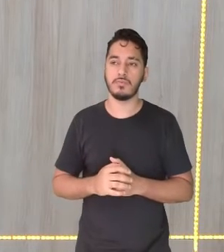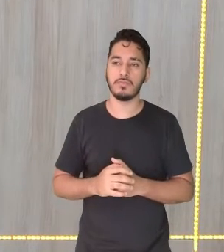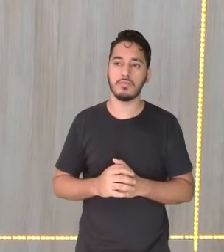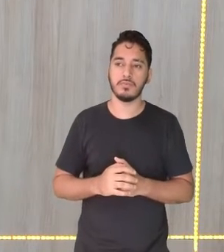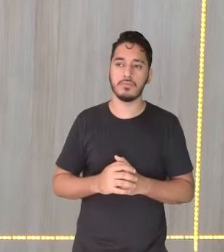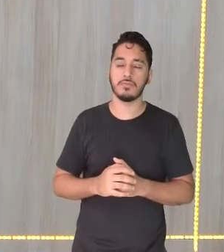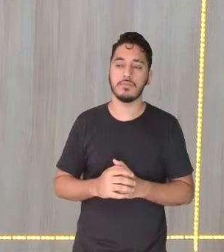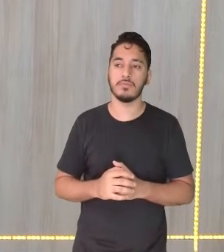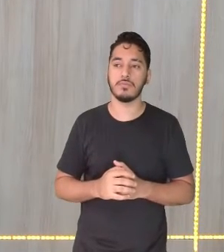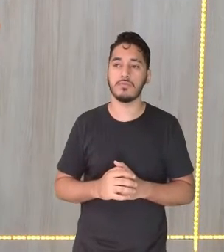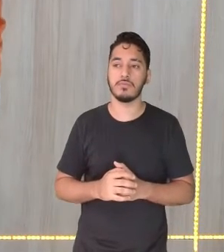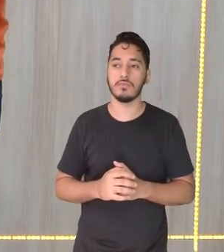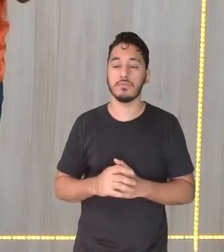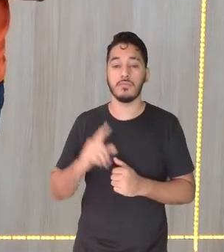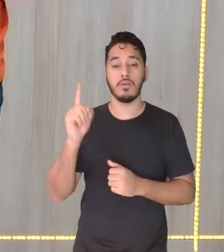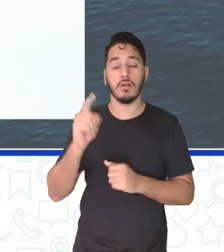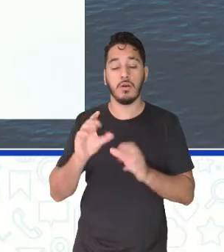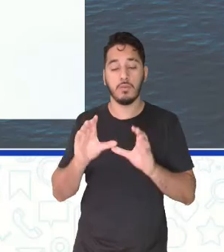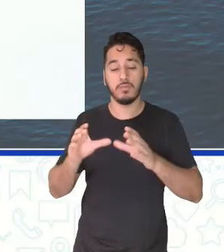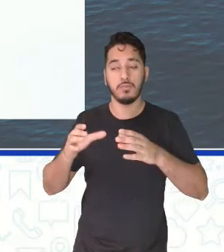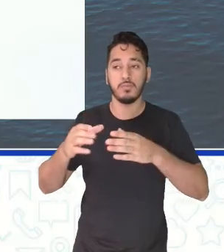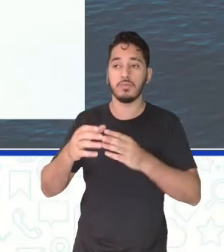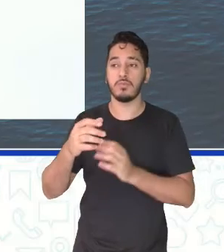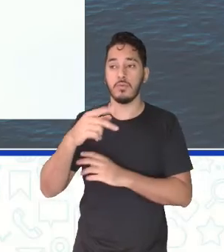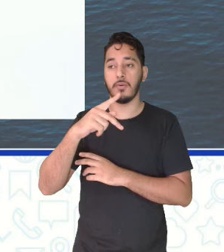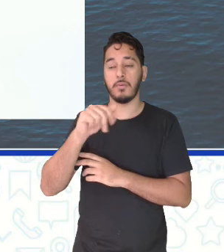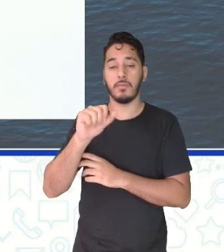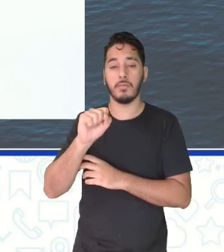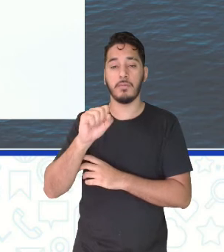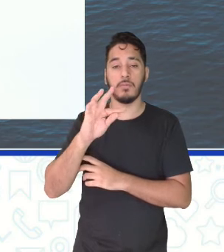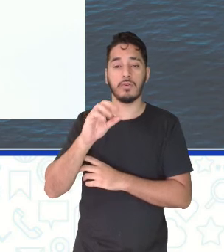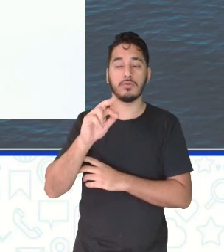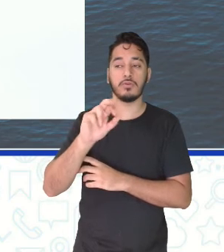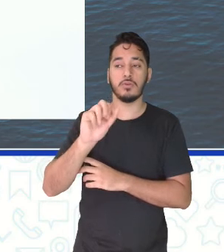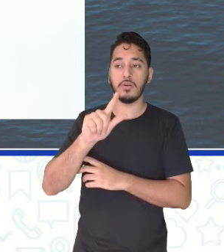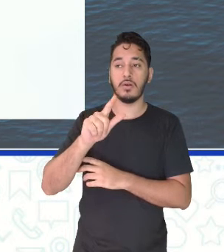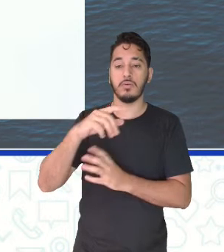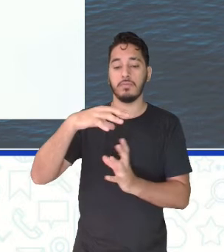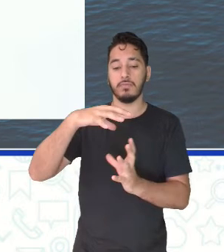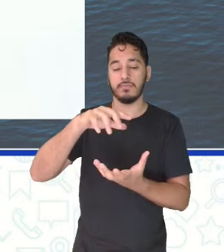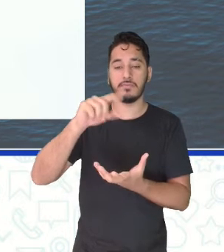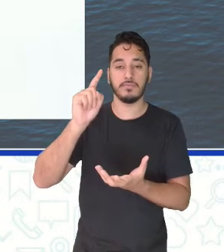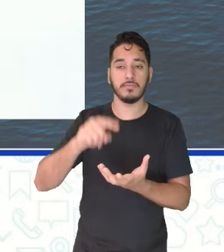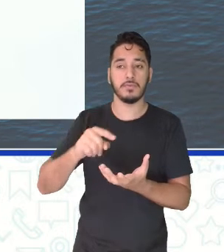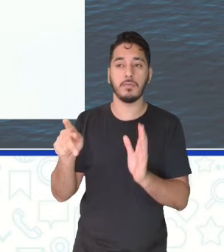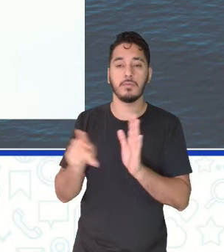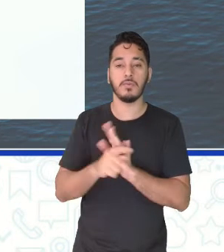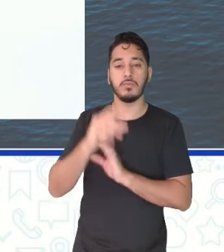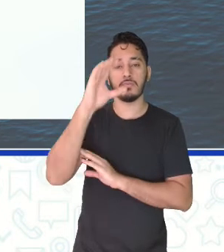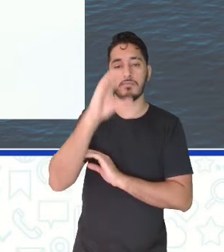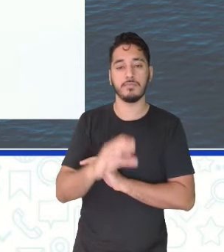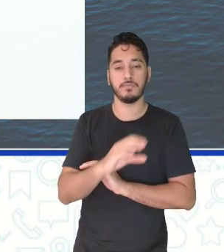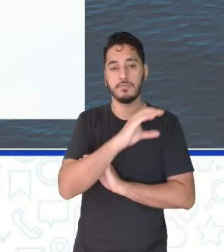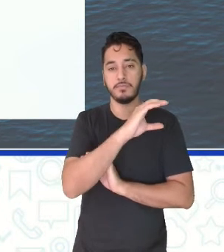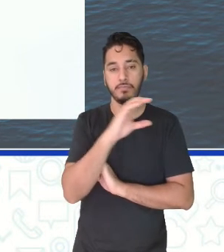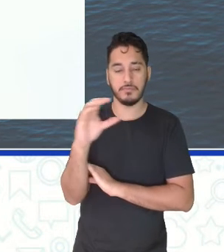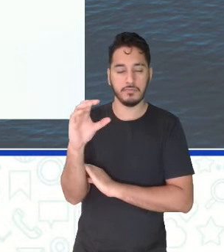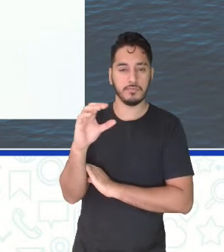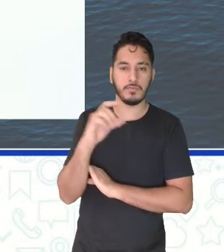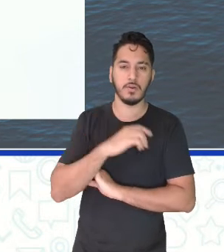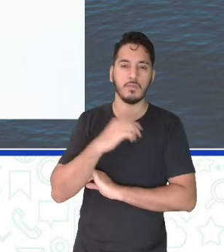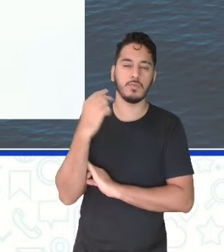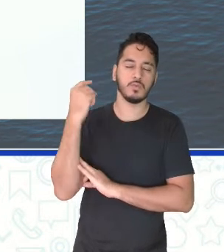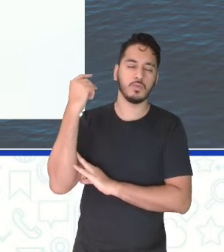Ó, a Comissão Pastoral da Terra, né, é uma organização que é da Igreja Católica, né, que há